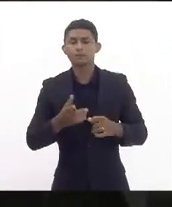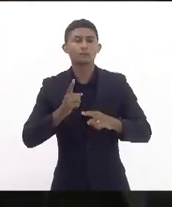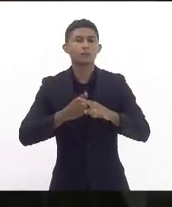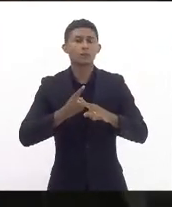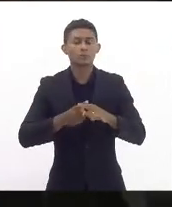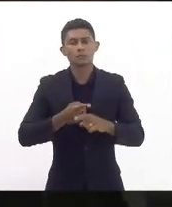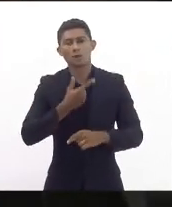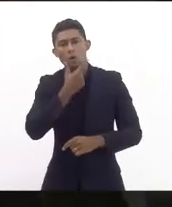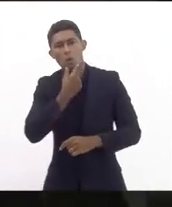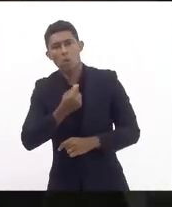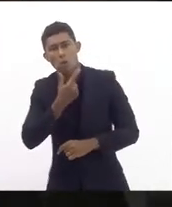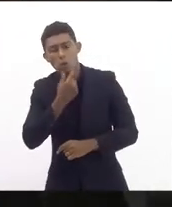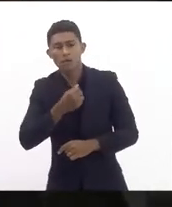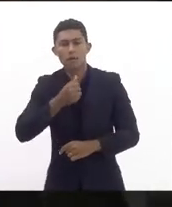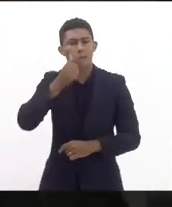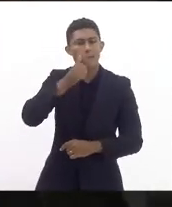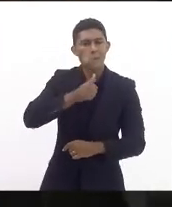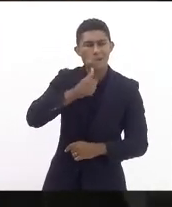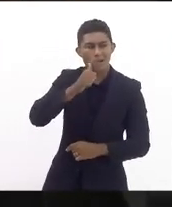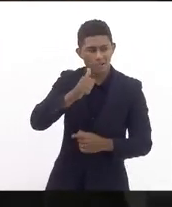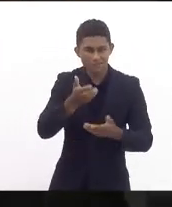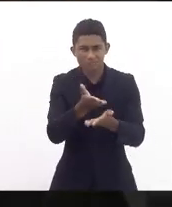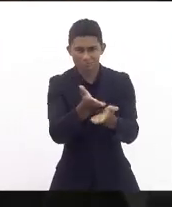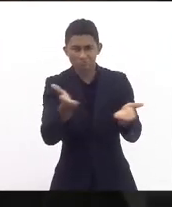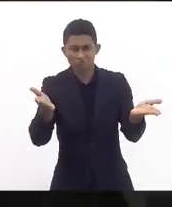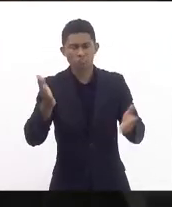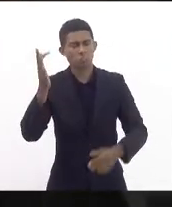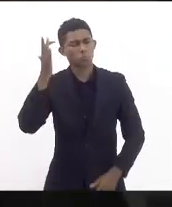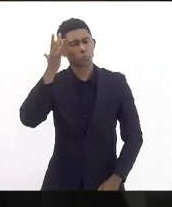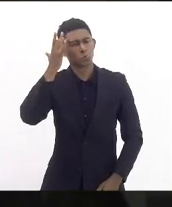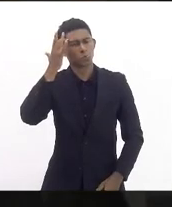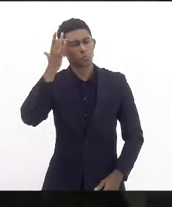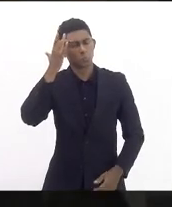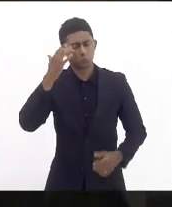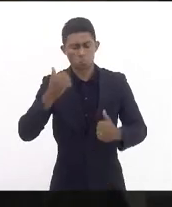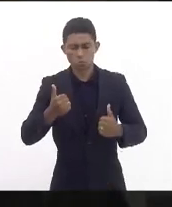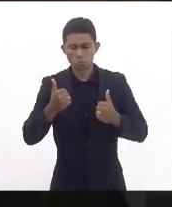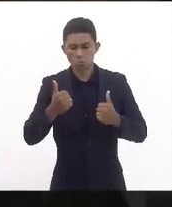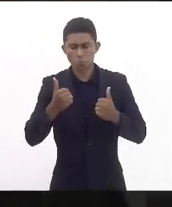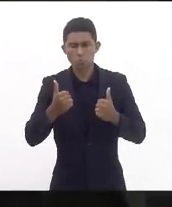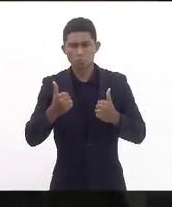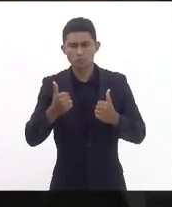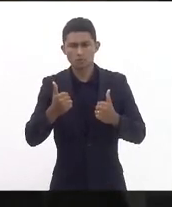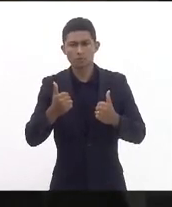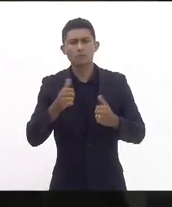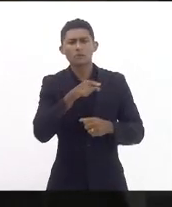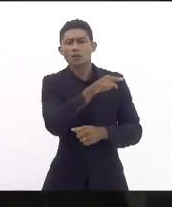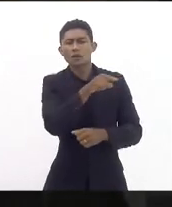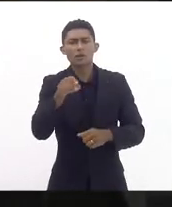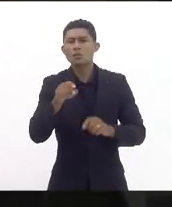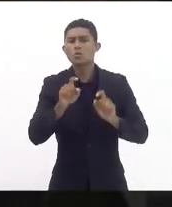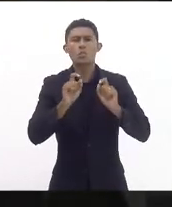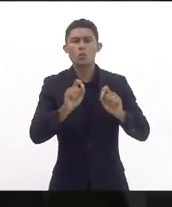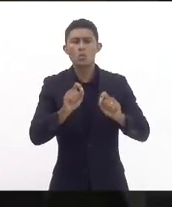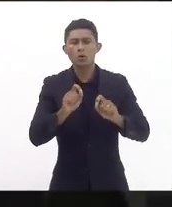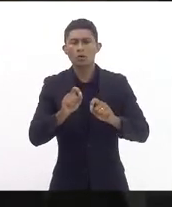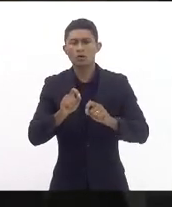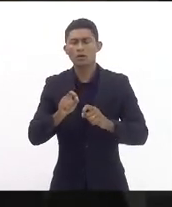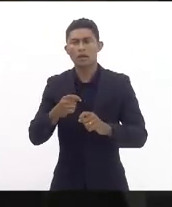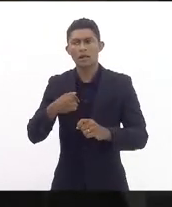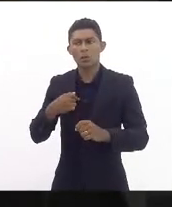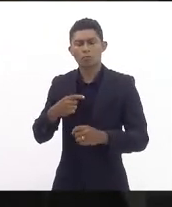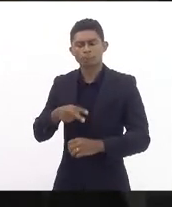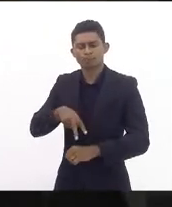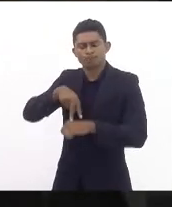minimamente equilibrada o equilibrado vai se posicionar sobre a sinto de